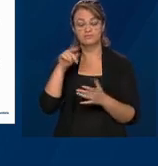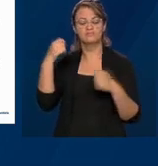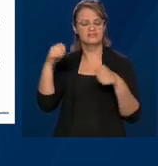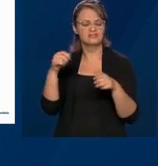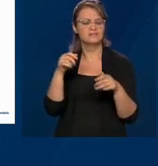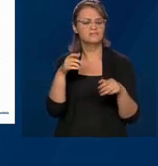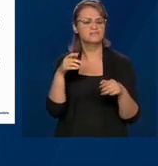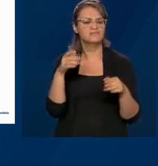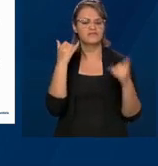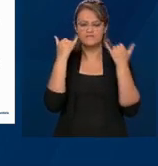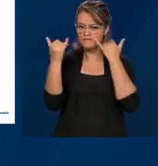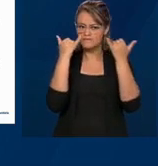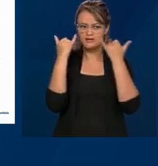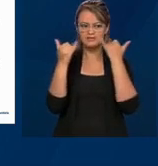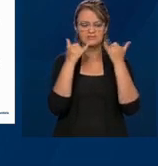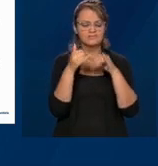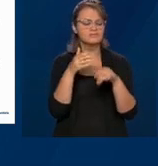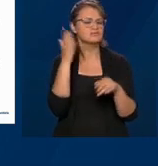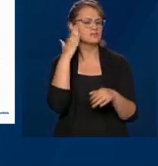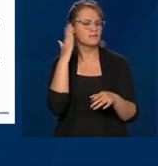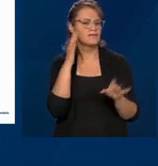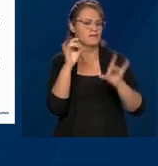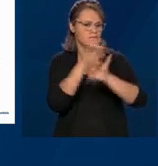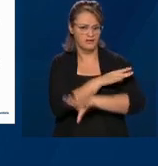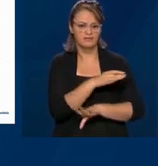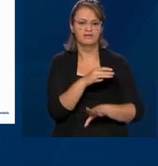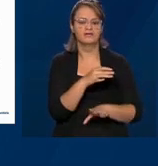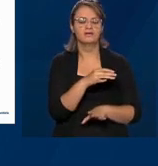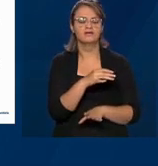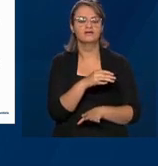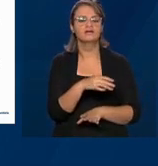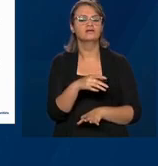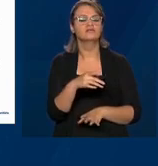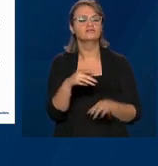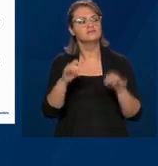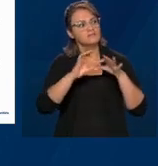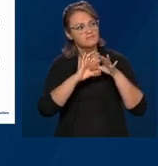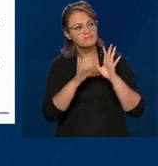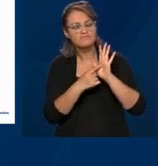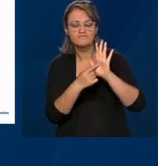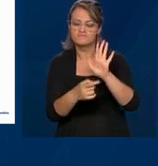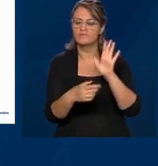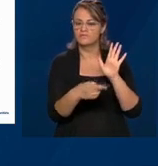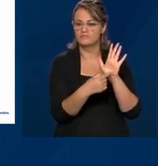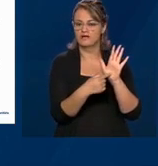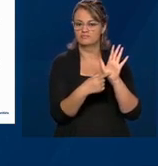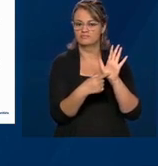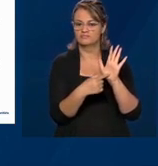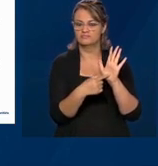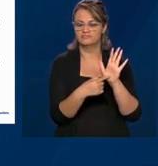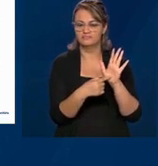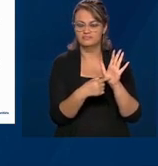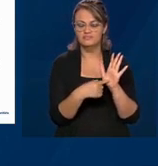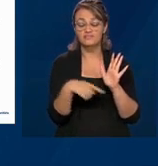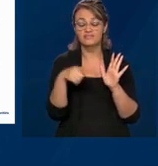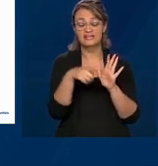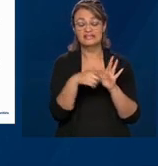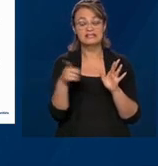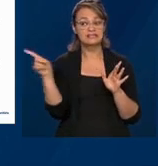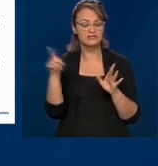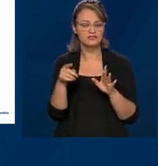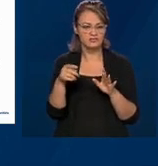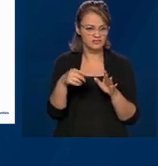a todas as informações que são geradas, precisamos disso disponibilizado e precisamos ser capazes